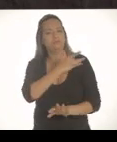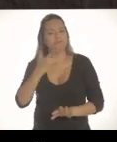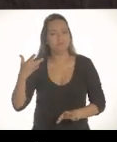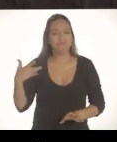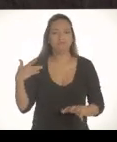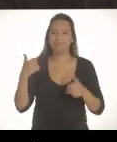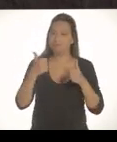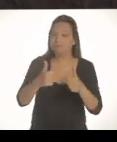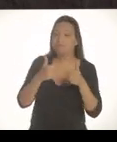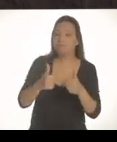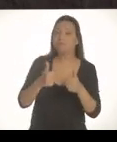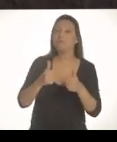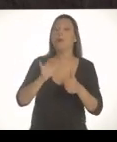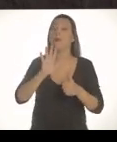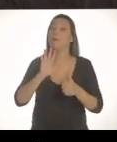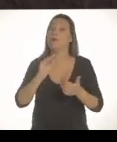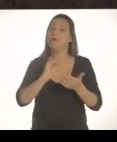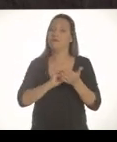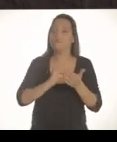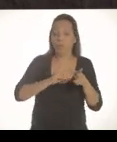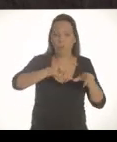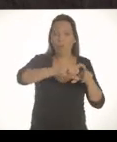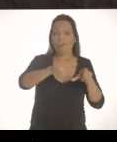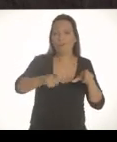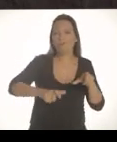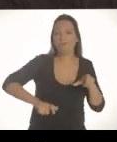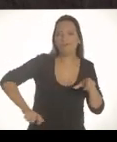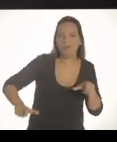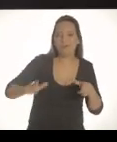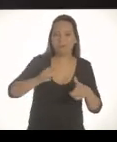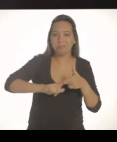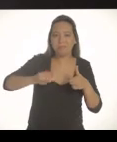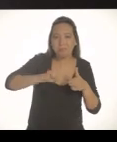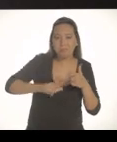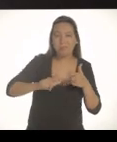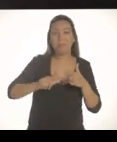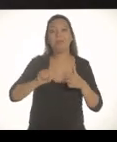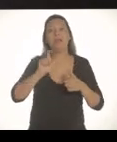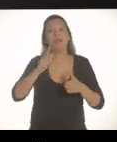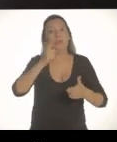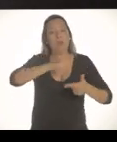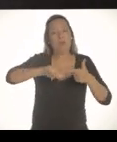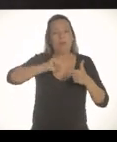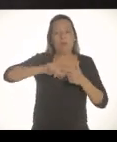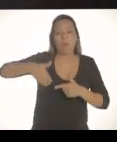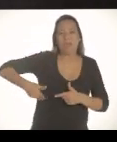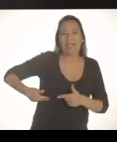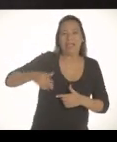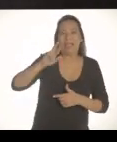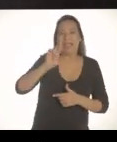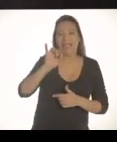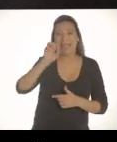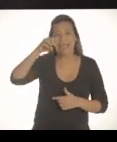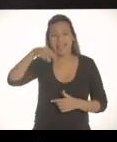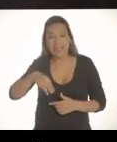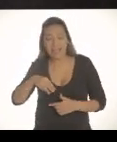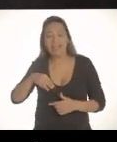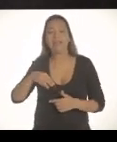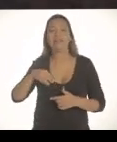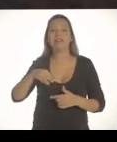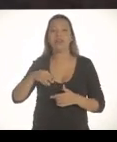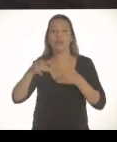Quando eu cheguei aqui, por falta do saneamento básico, eu tive uma sepsia renal e perdi meu rim